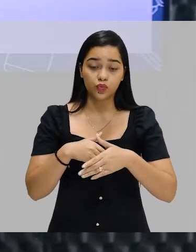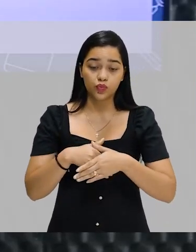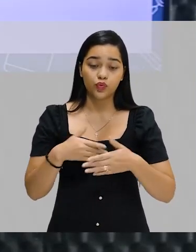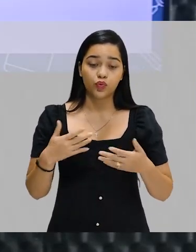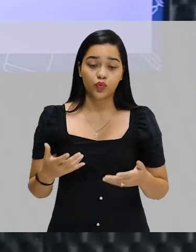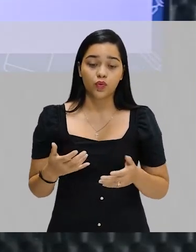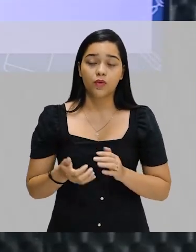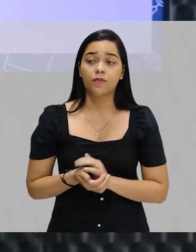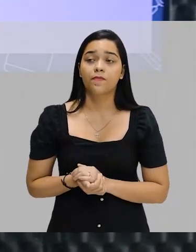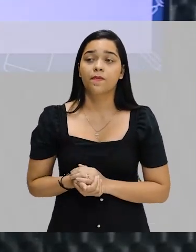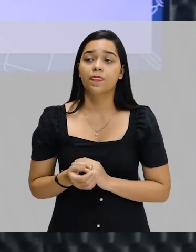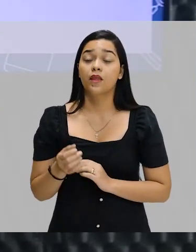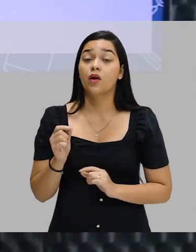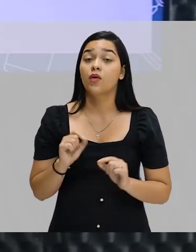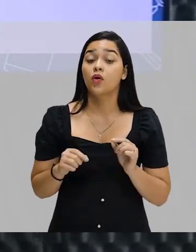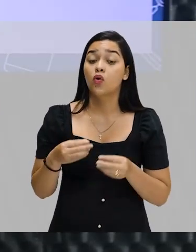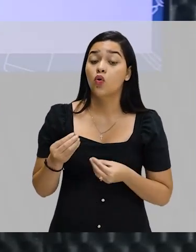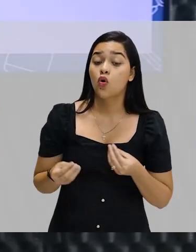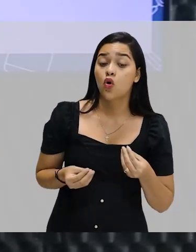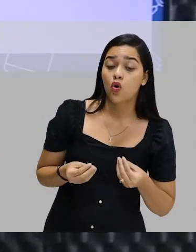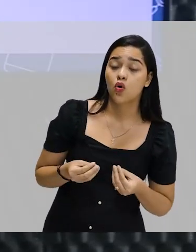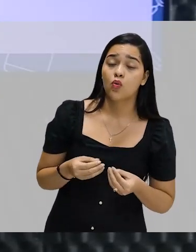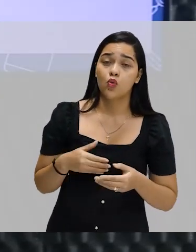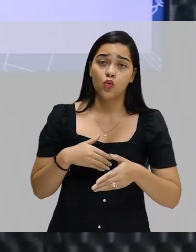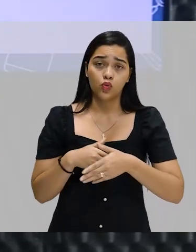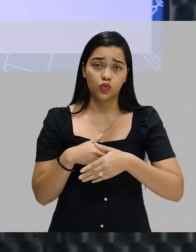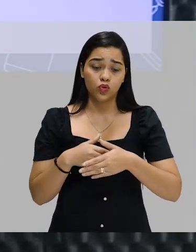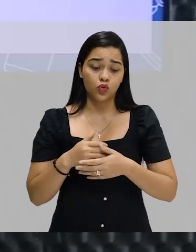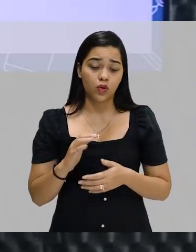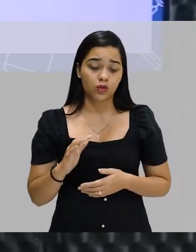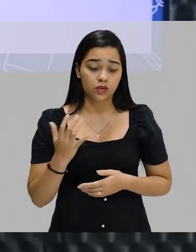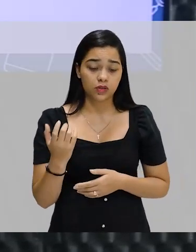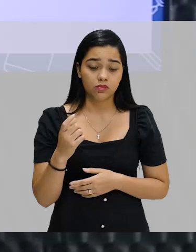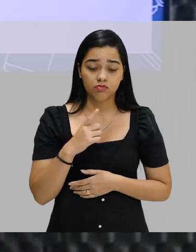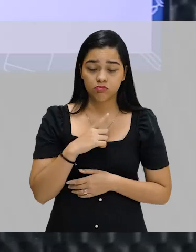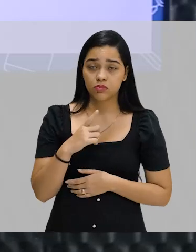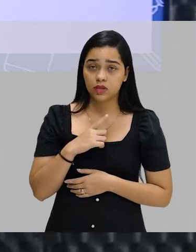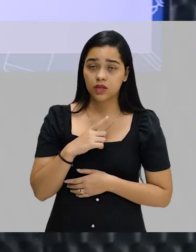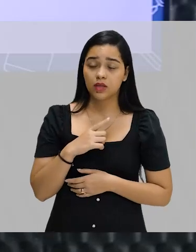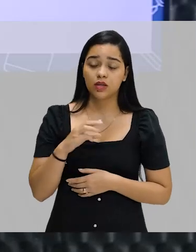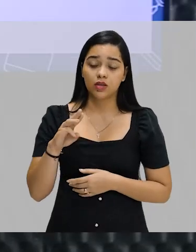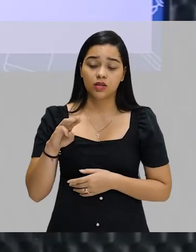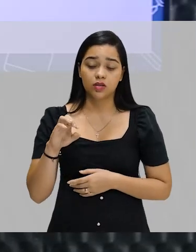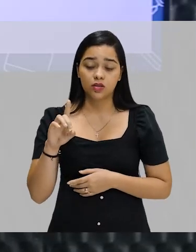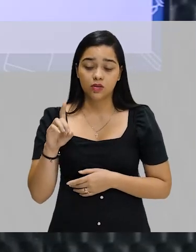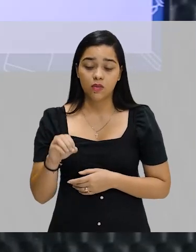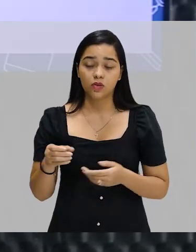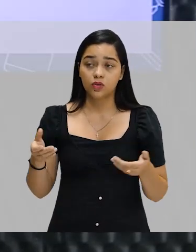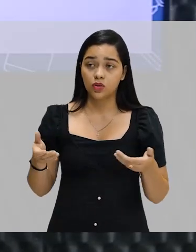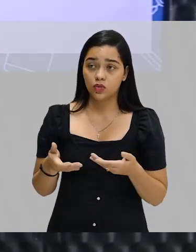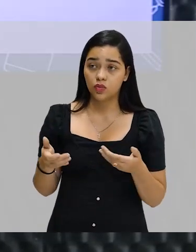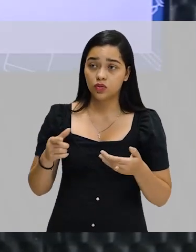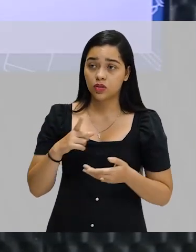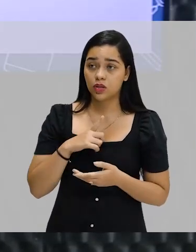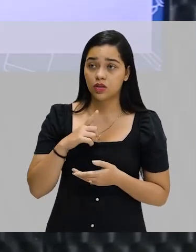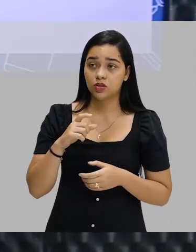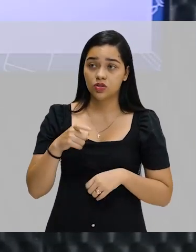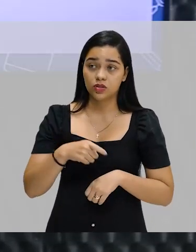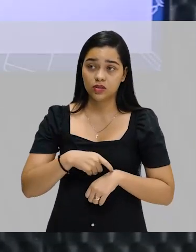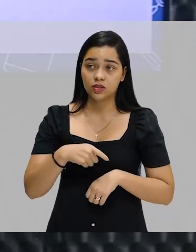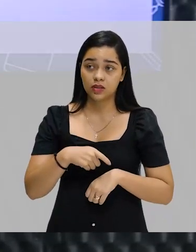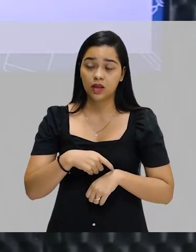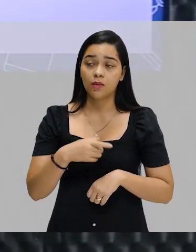certo? Tranquilamente foi a forma como o jogo foi realizado, eu tenho um advérbio de modo, e hoje, advérbio de